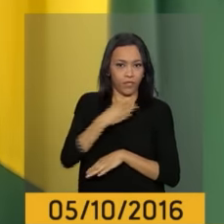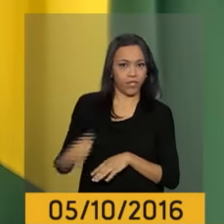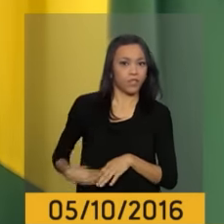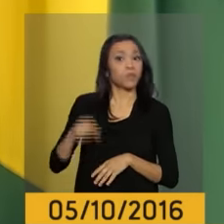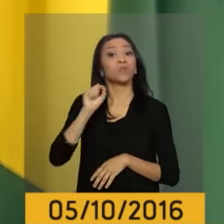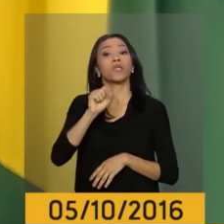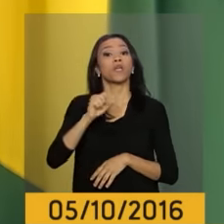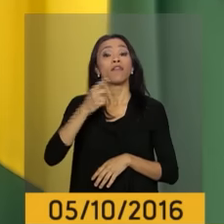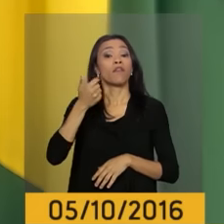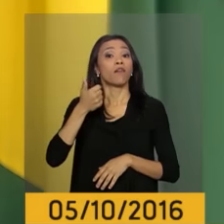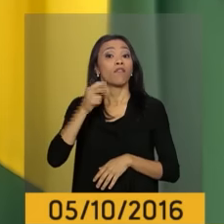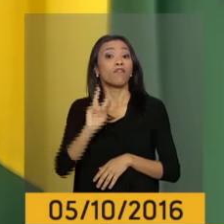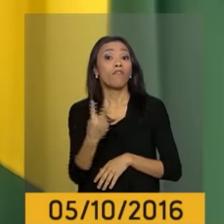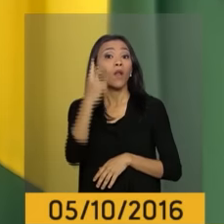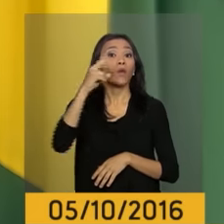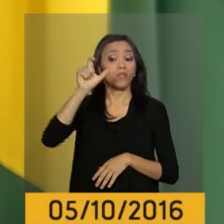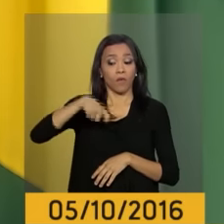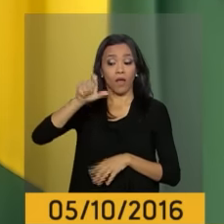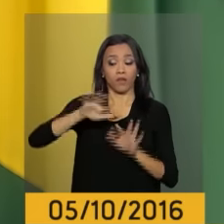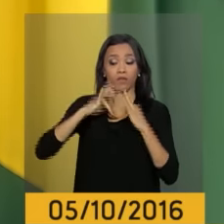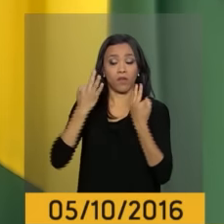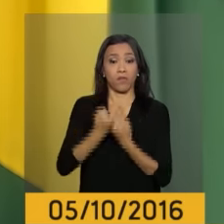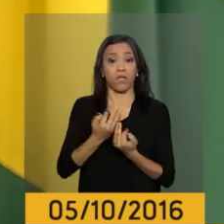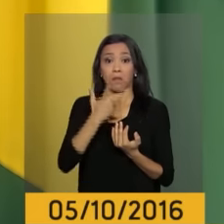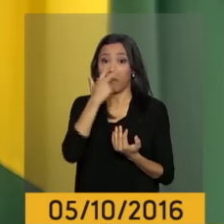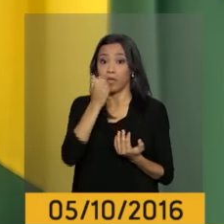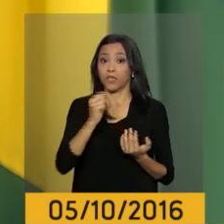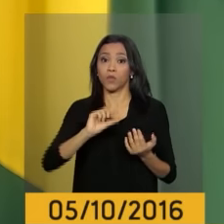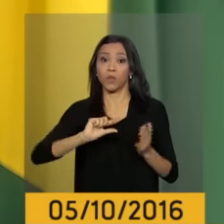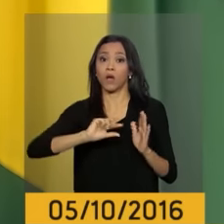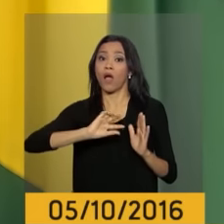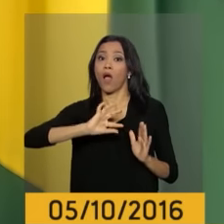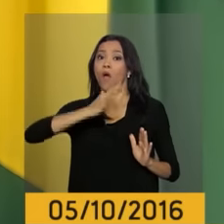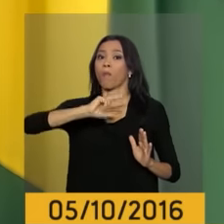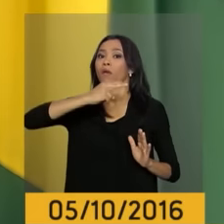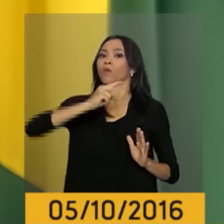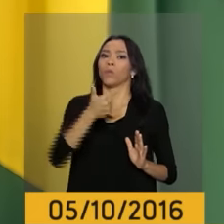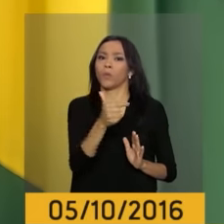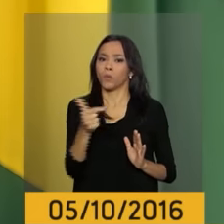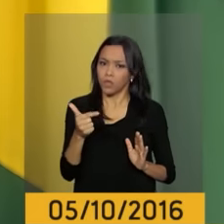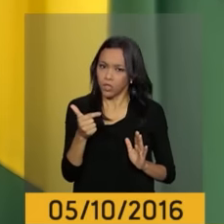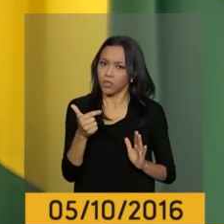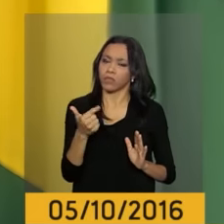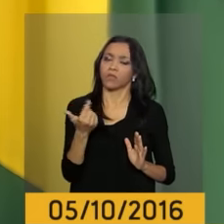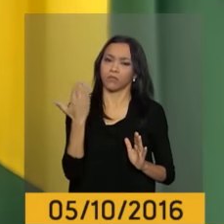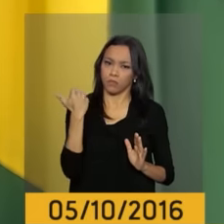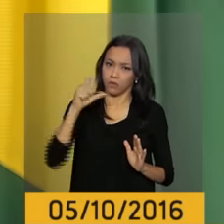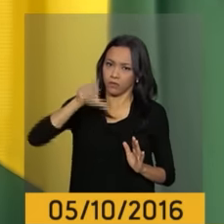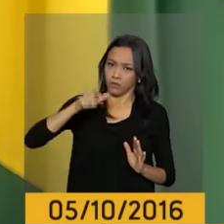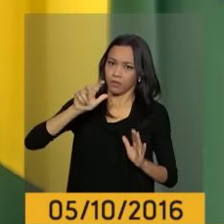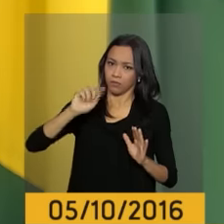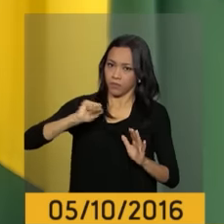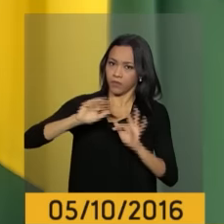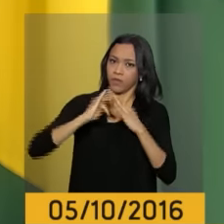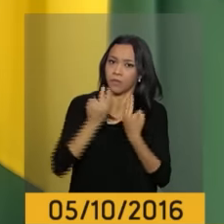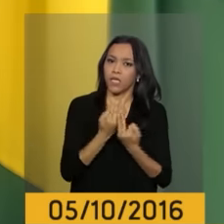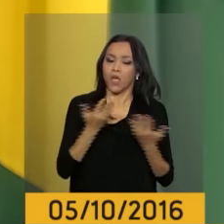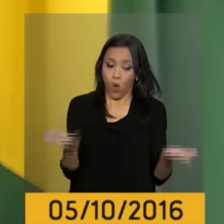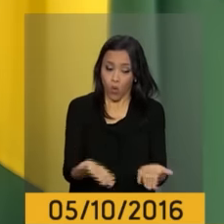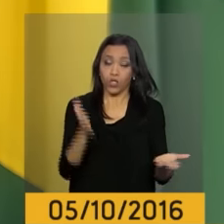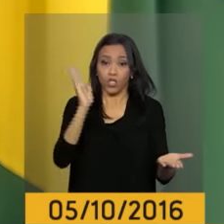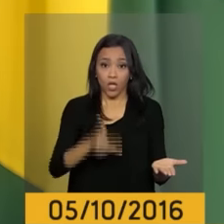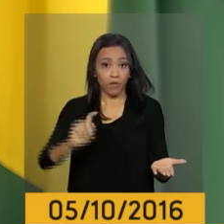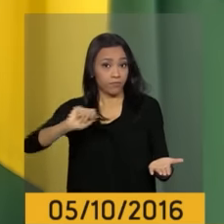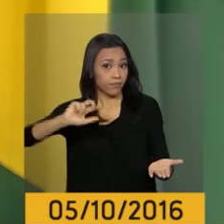Bolsa Família, que não era revalorizado há mais de 2 anos. Fizemos uma revalorização que produz naturalmente